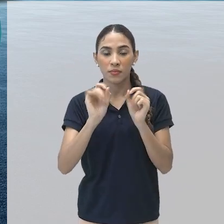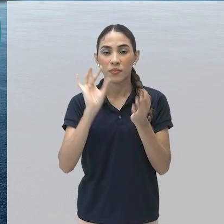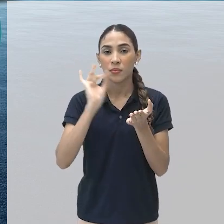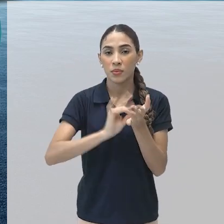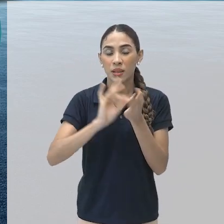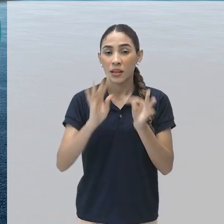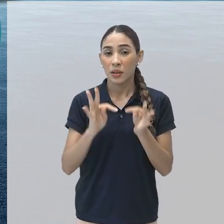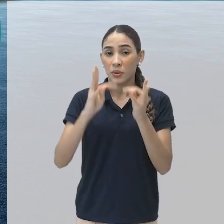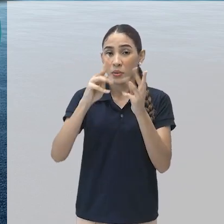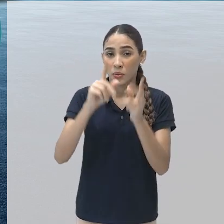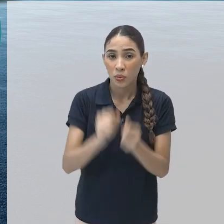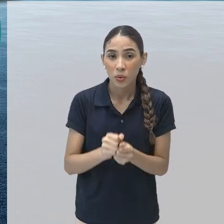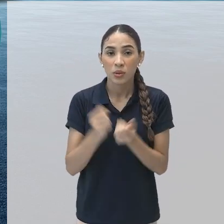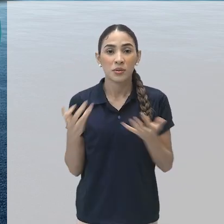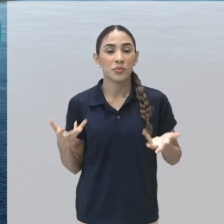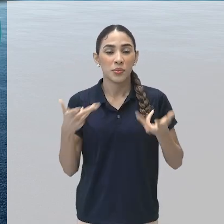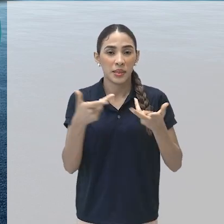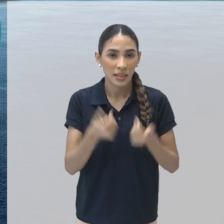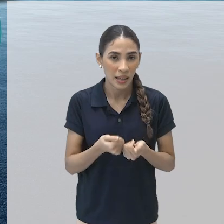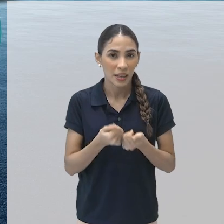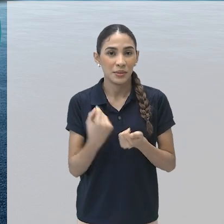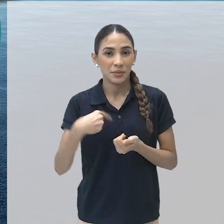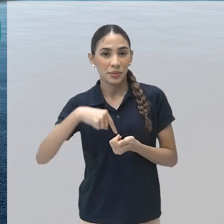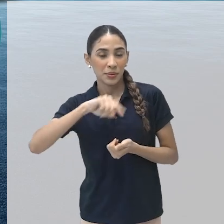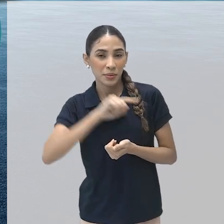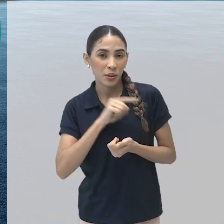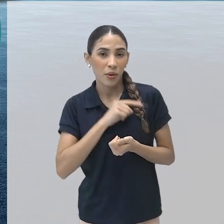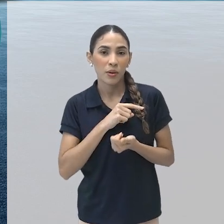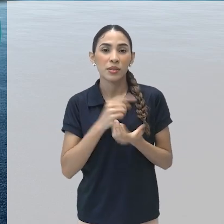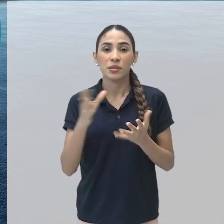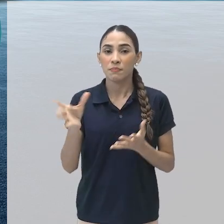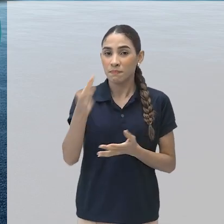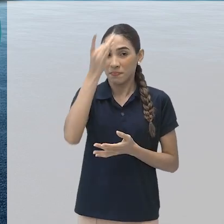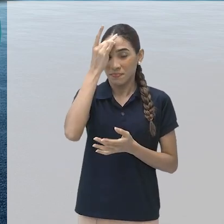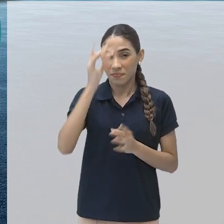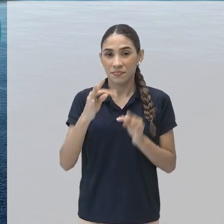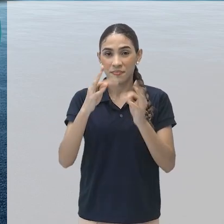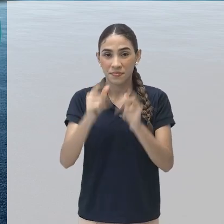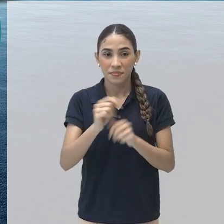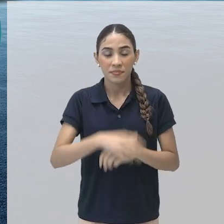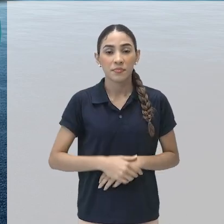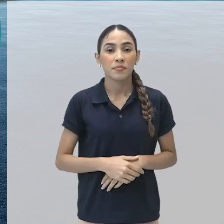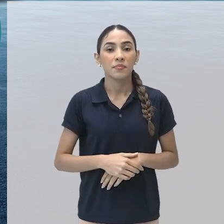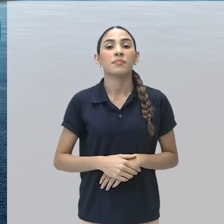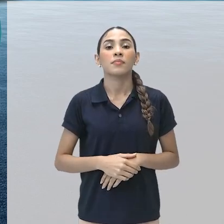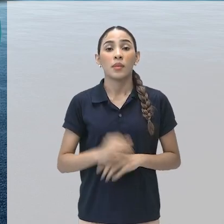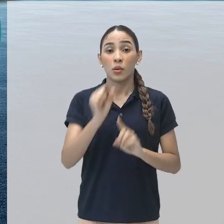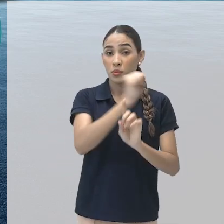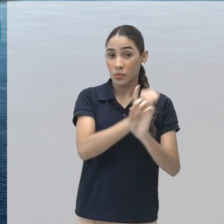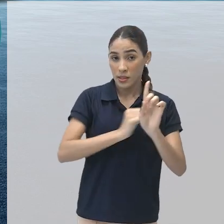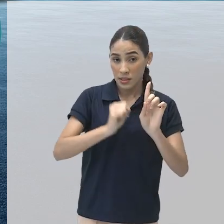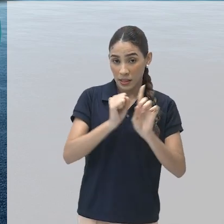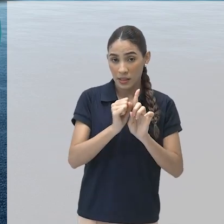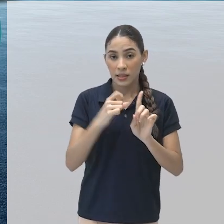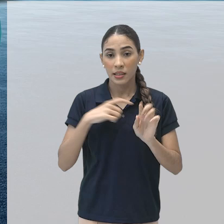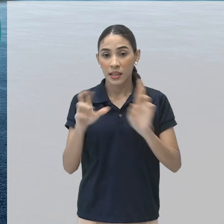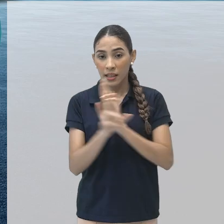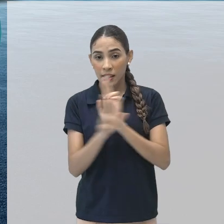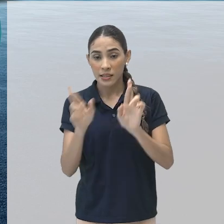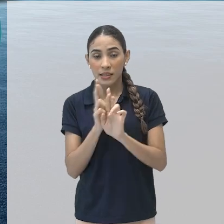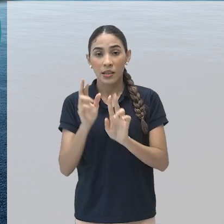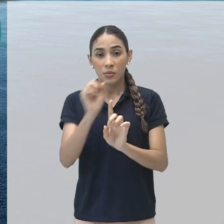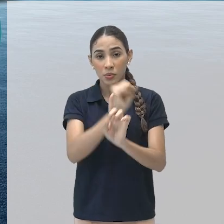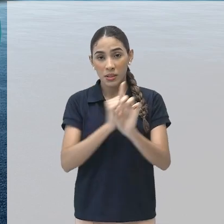aí todos esses benefícios, né? Que a gente adquira todos esses benefícios. Tanto os sociais, relacionados à questão